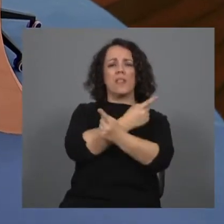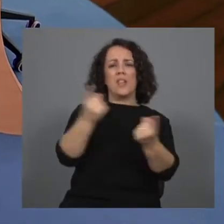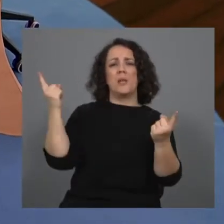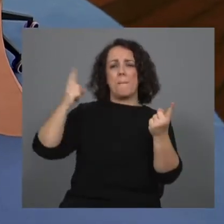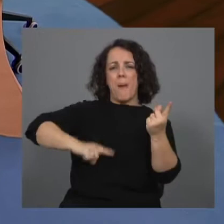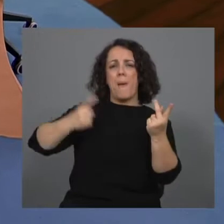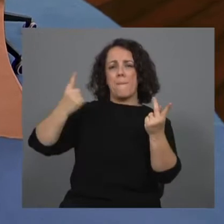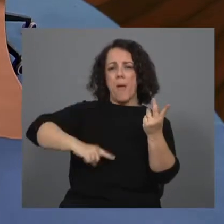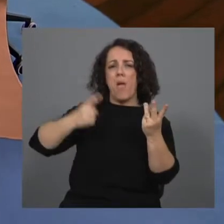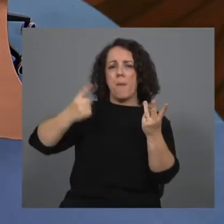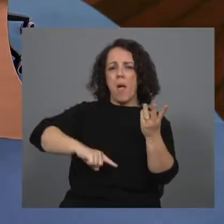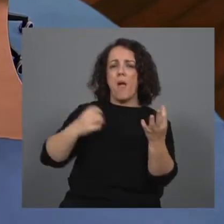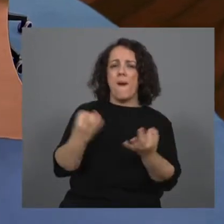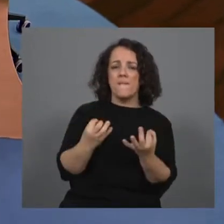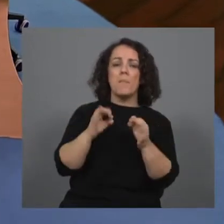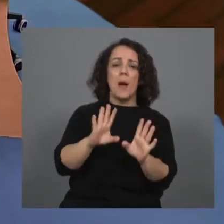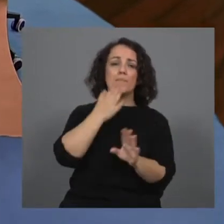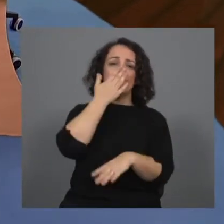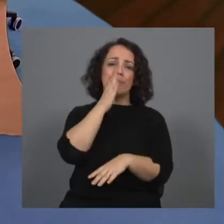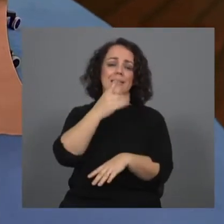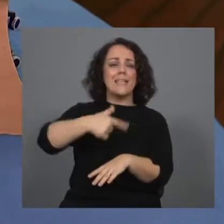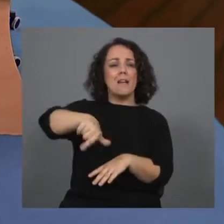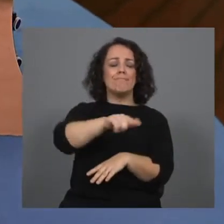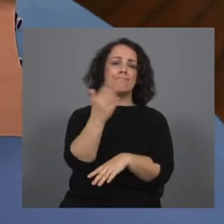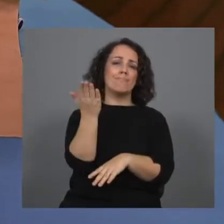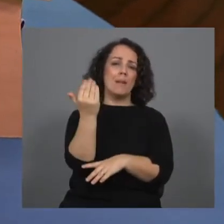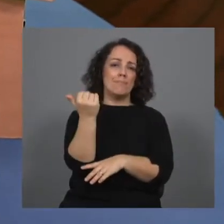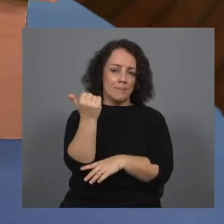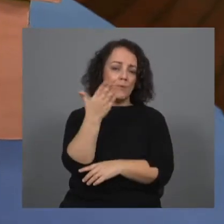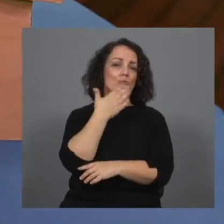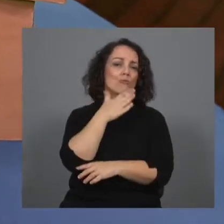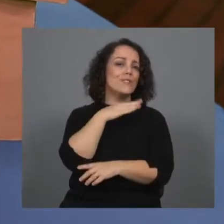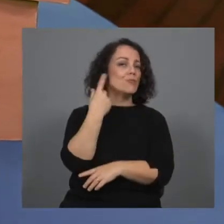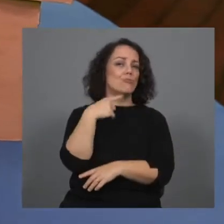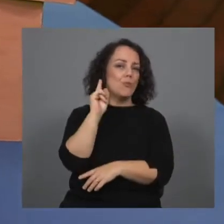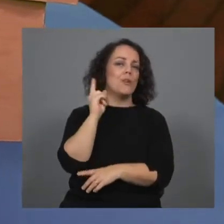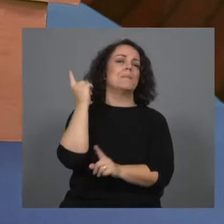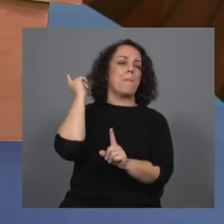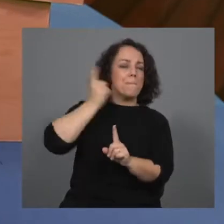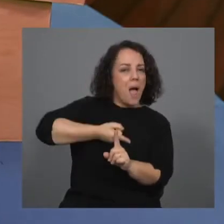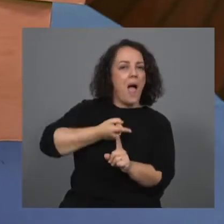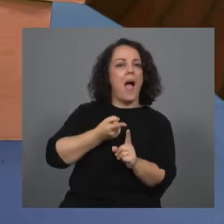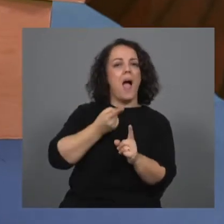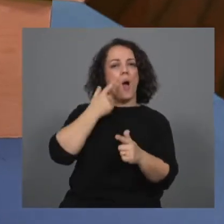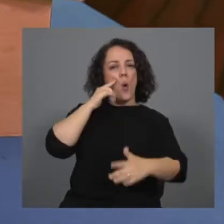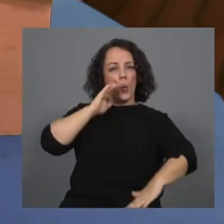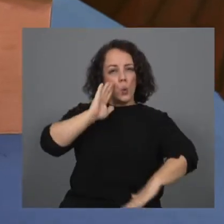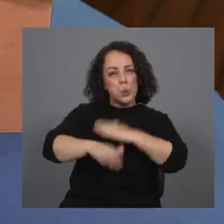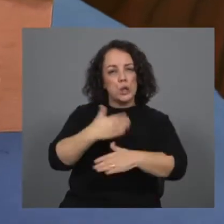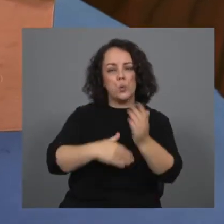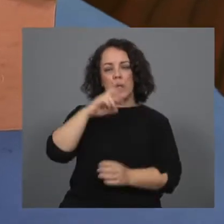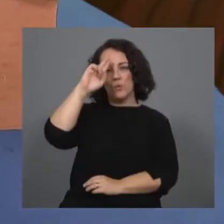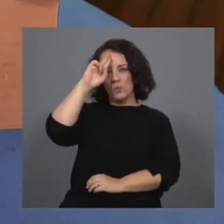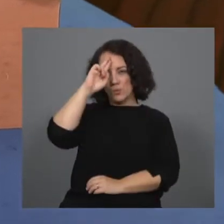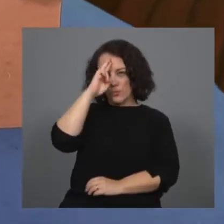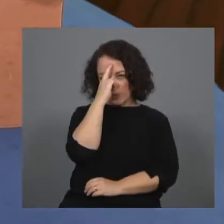de repetir, mas pelos vistos ainda não é suficiente. E, portanto, temos que continuar neste esforço